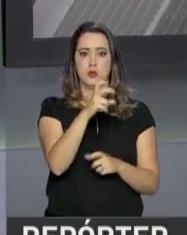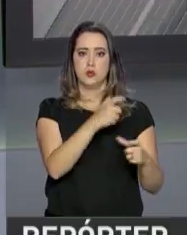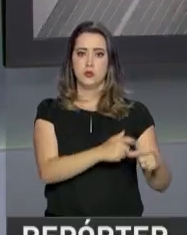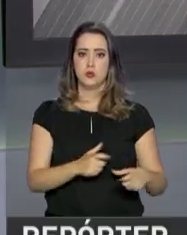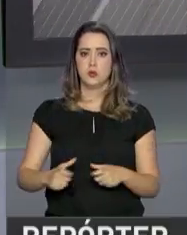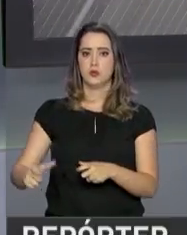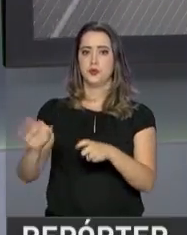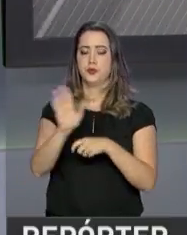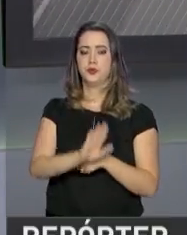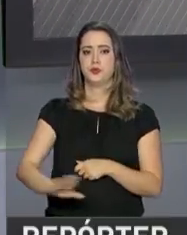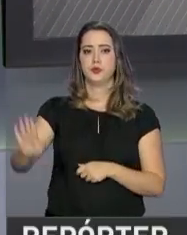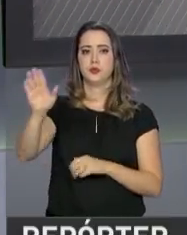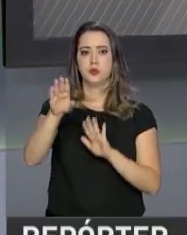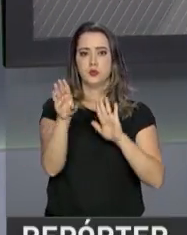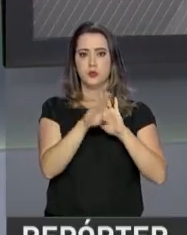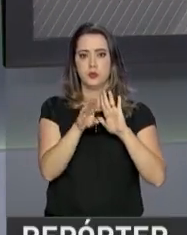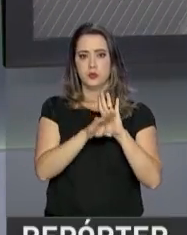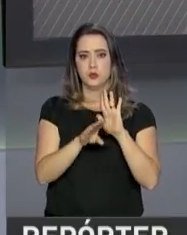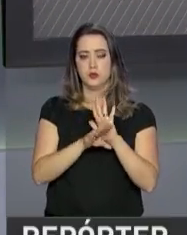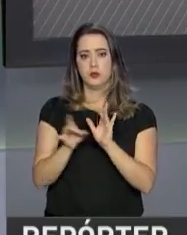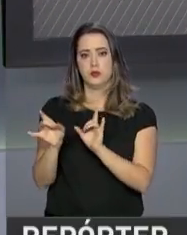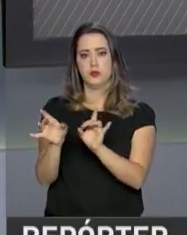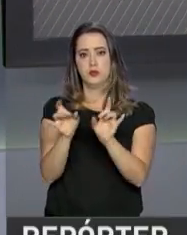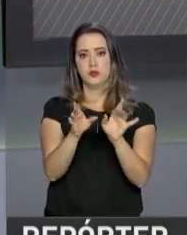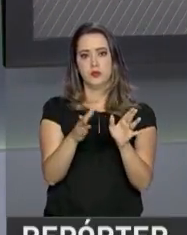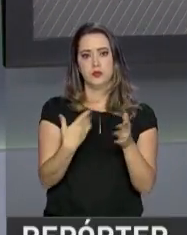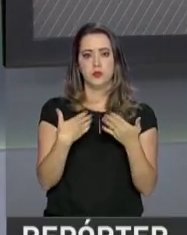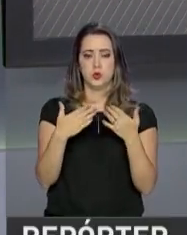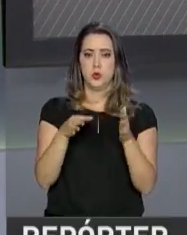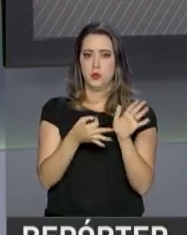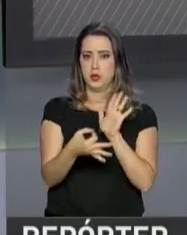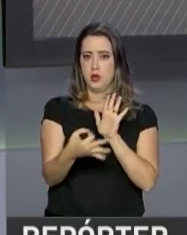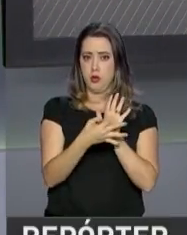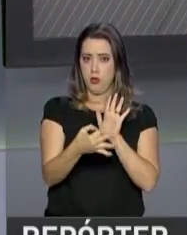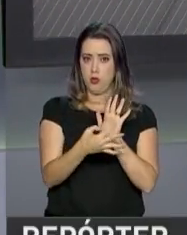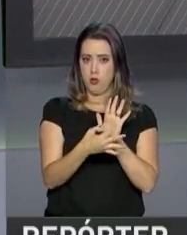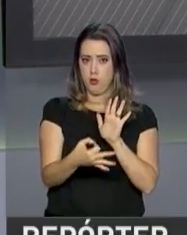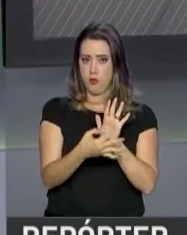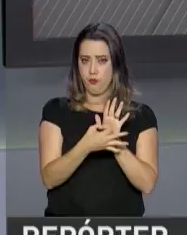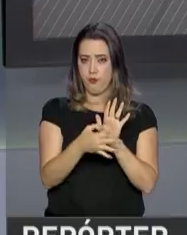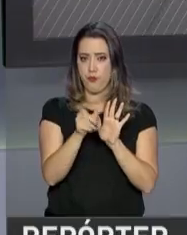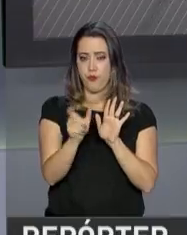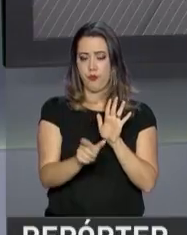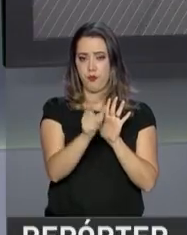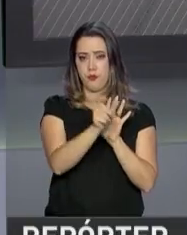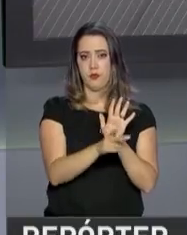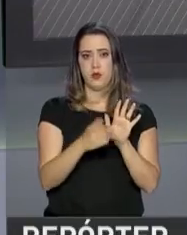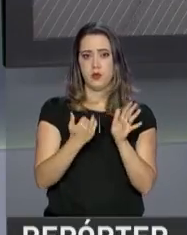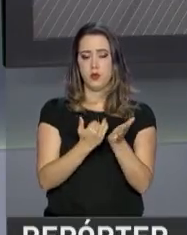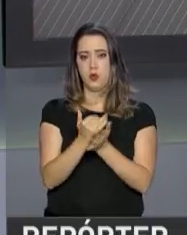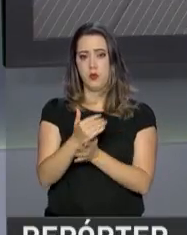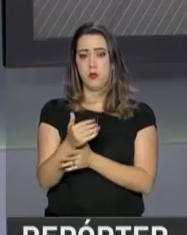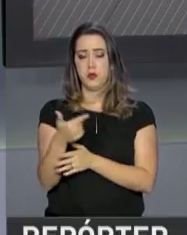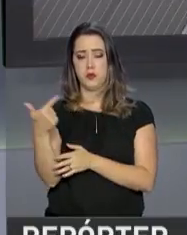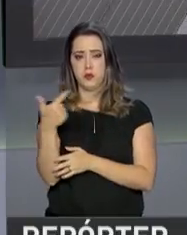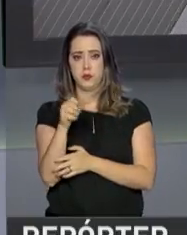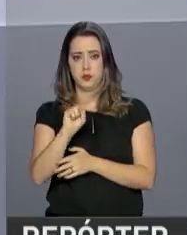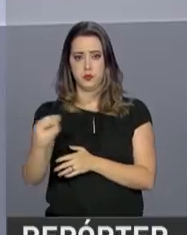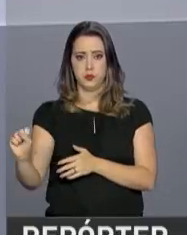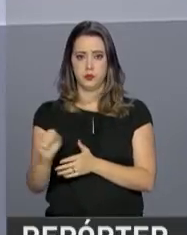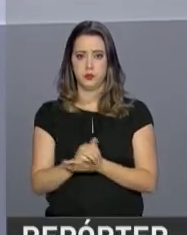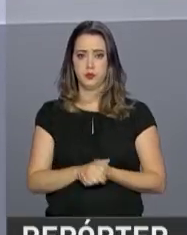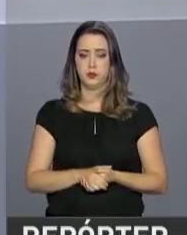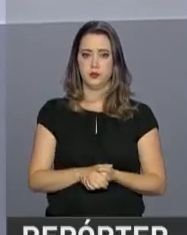parques nacionais os projetos de concessão devem ser colocados em consulta pública no começo deste segundo semestre